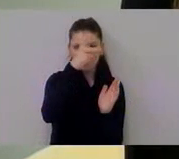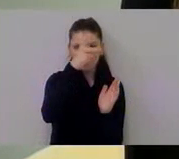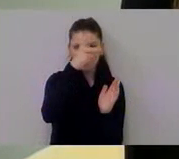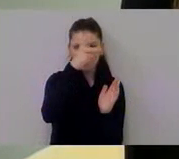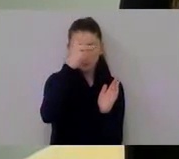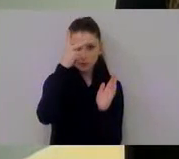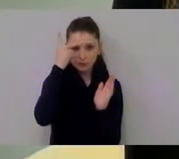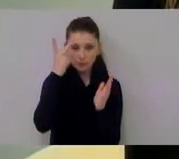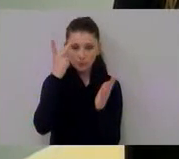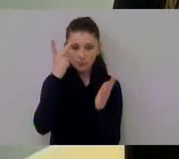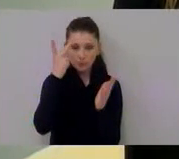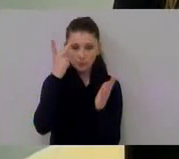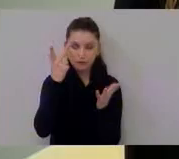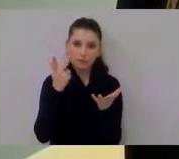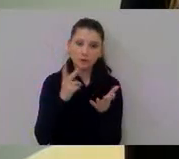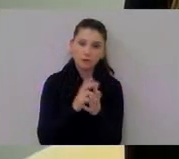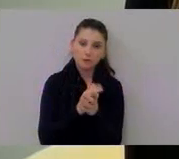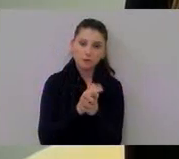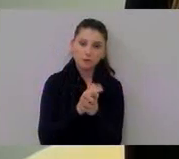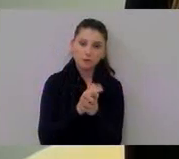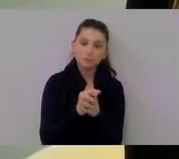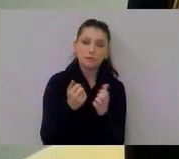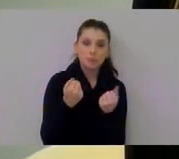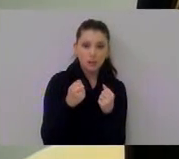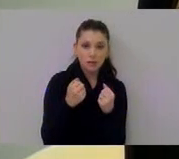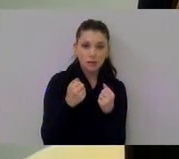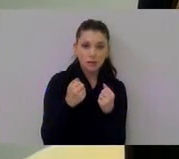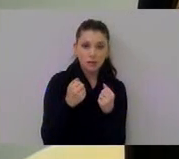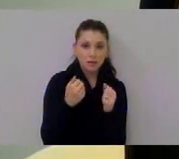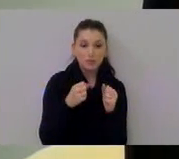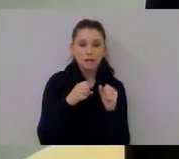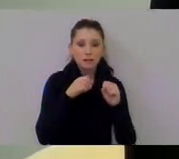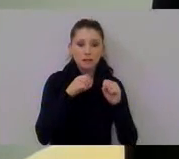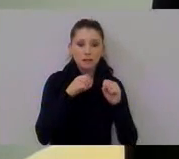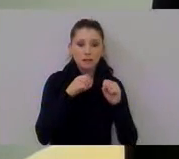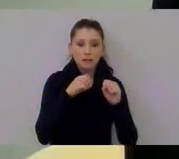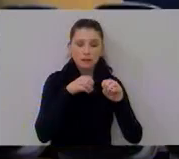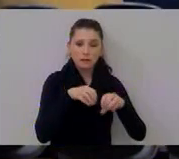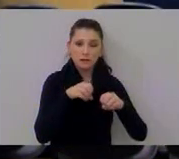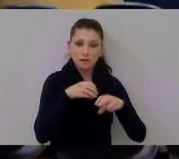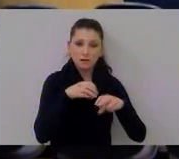educação. Então, é isso. Boa noite a todos.